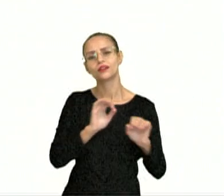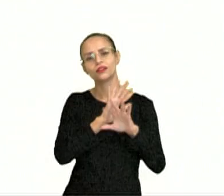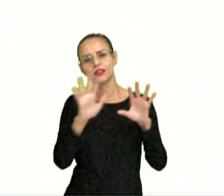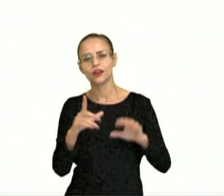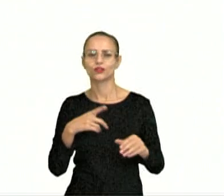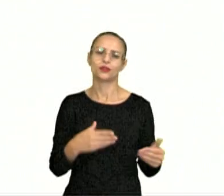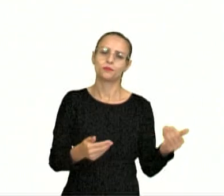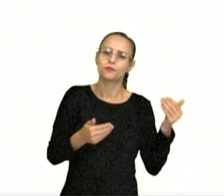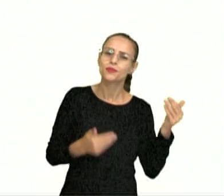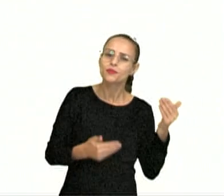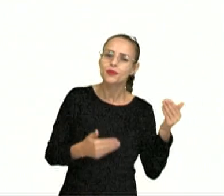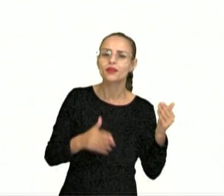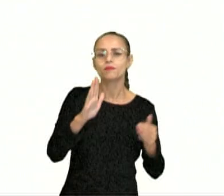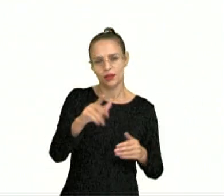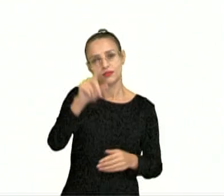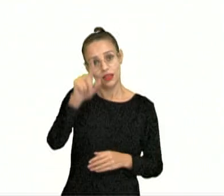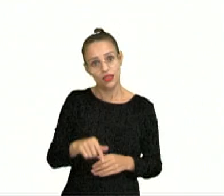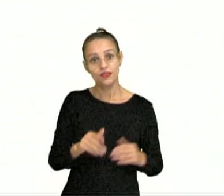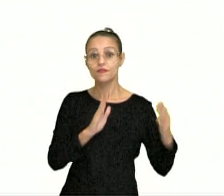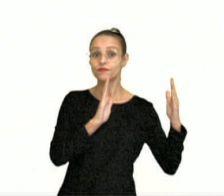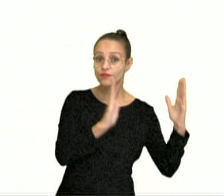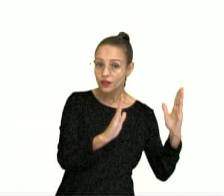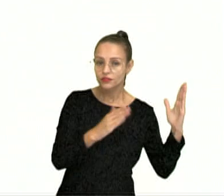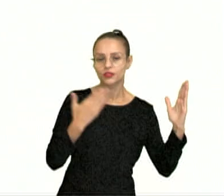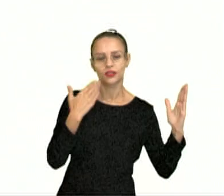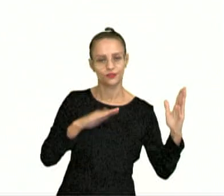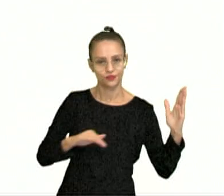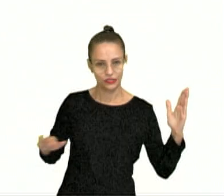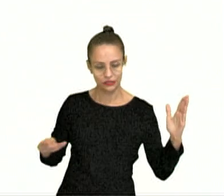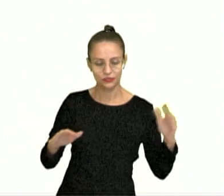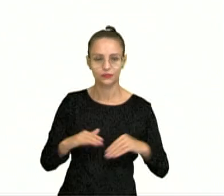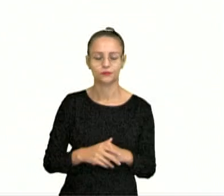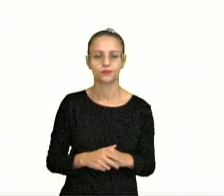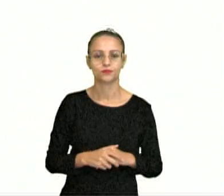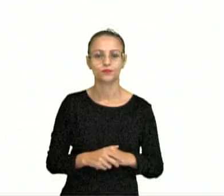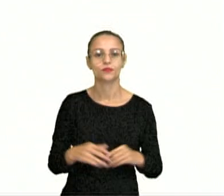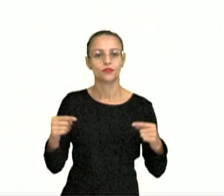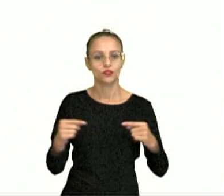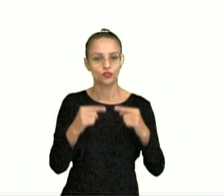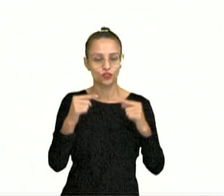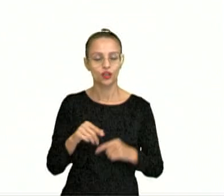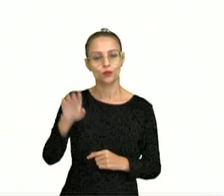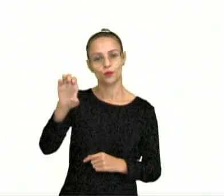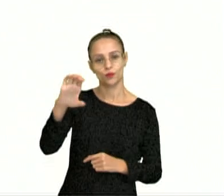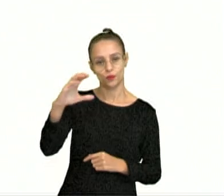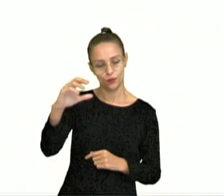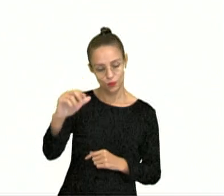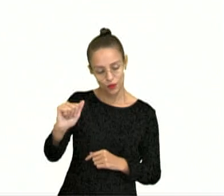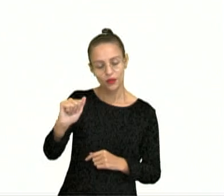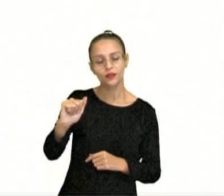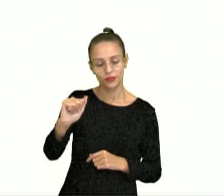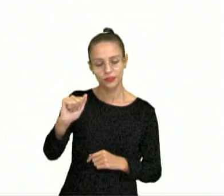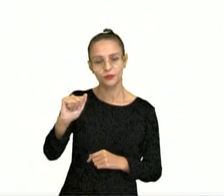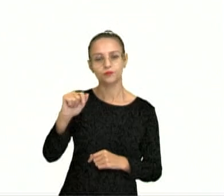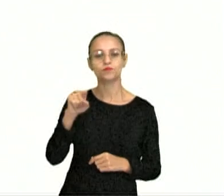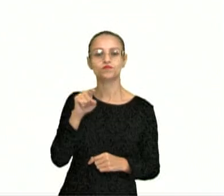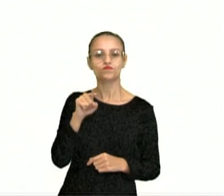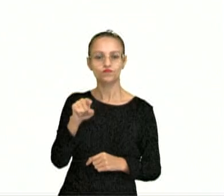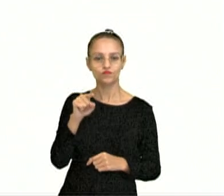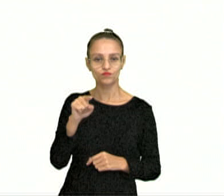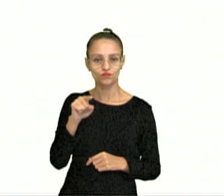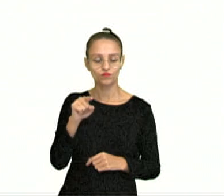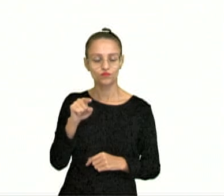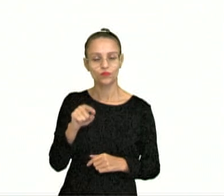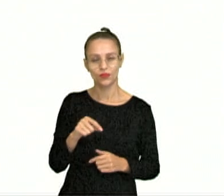um bebezinho, mas já é a fase da infância. De acordo com o Estatuto da Criança e do Adolescente, o ECA, que